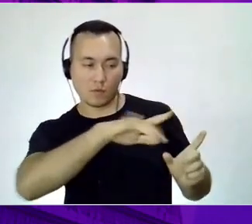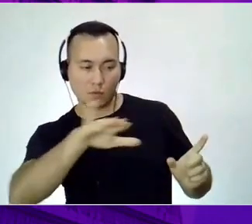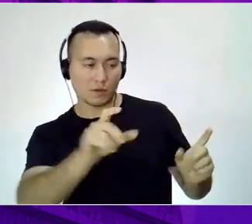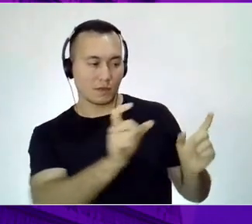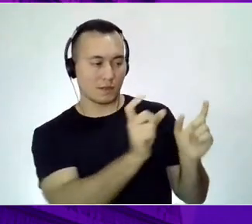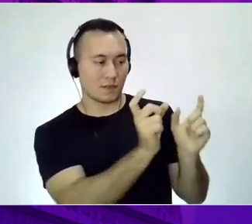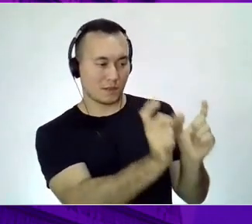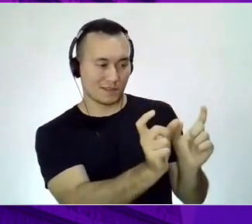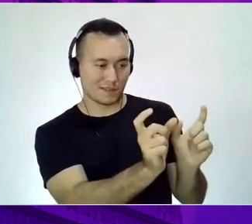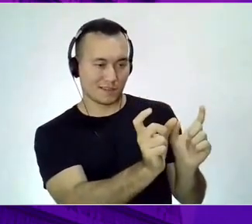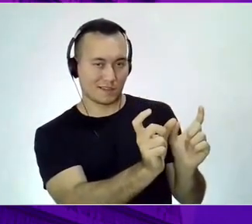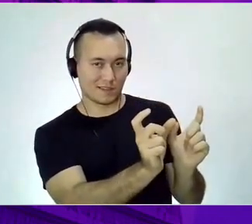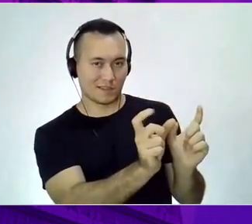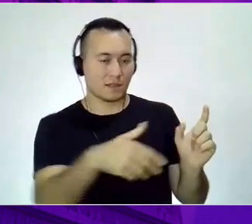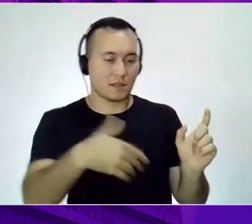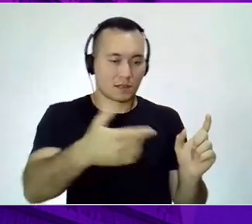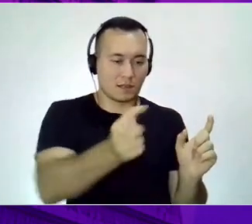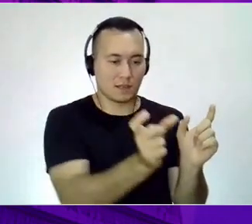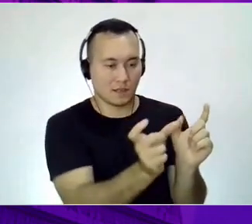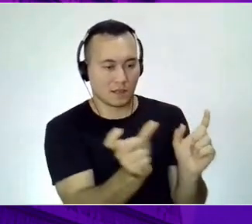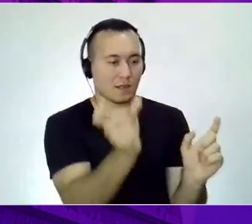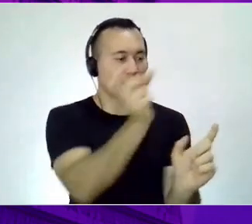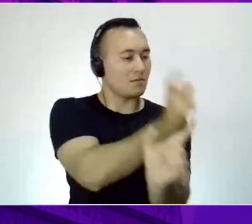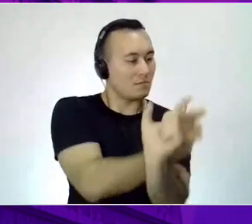quê? O quanto